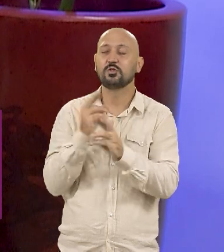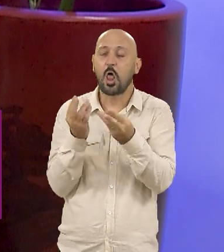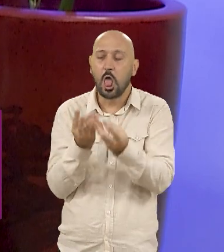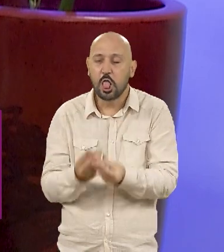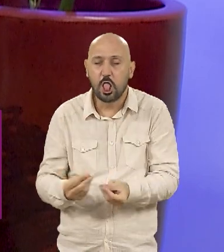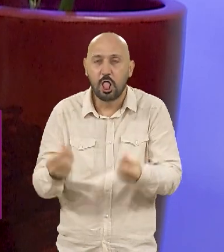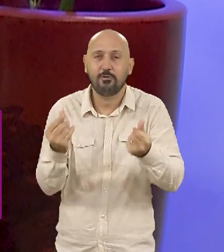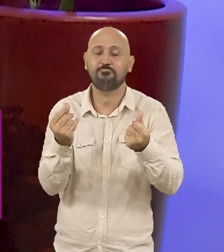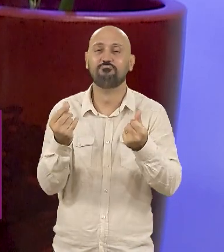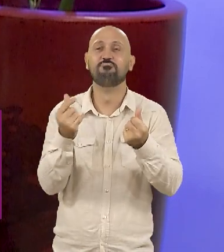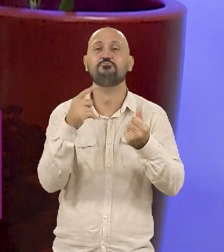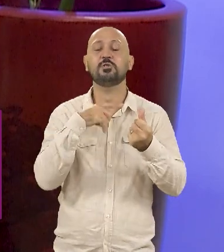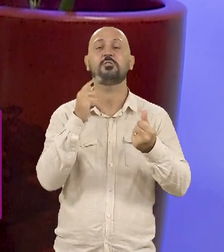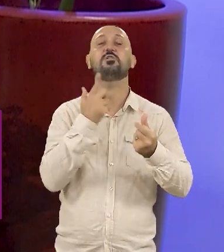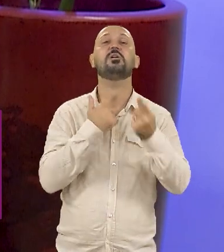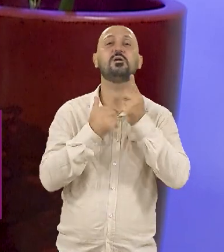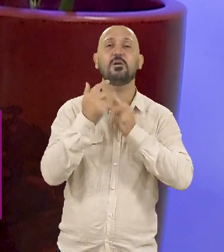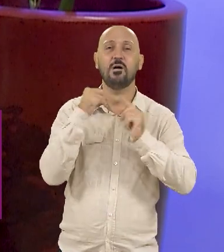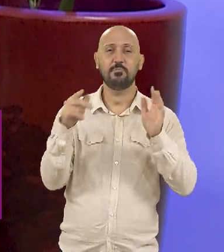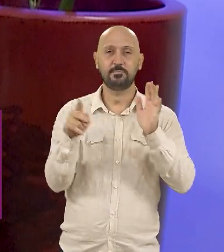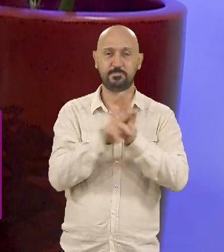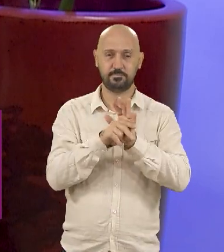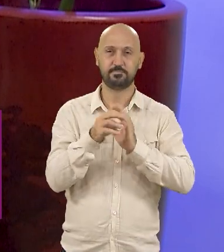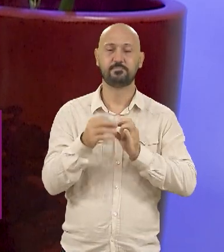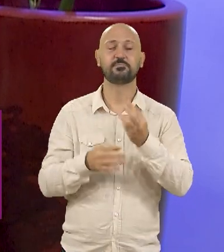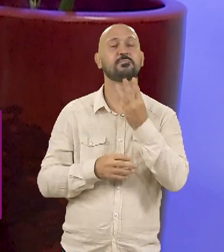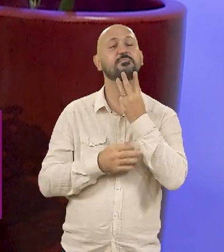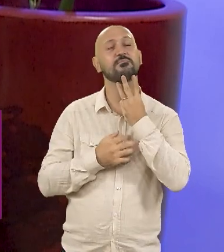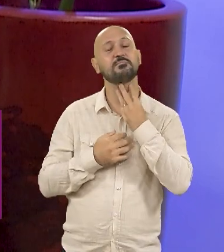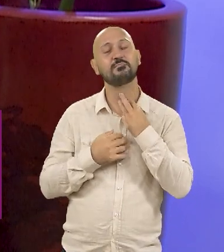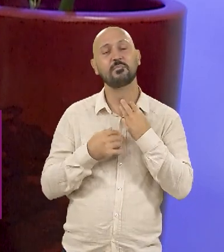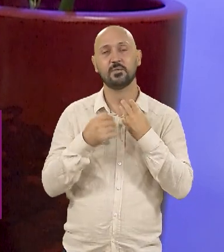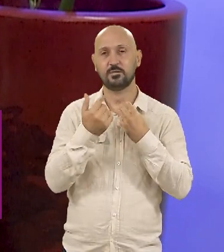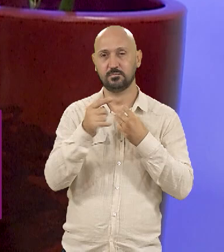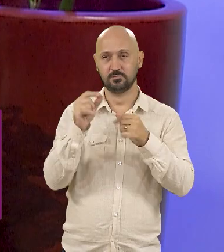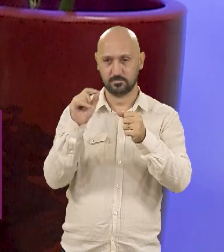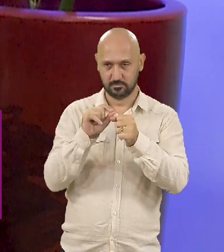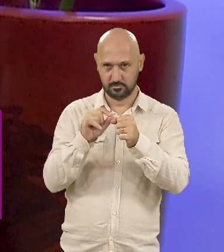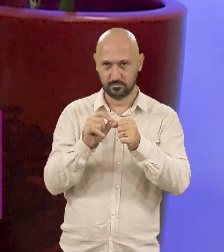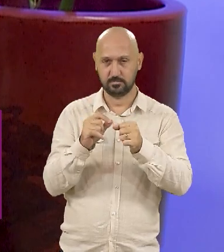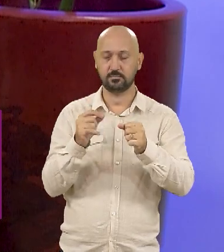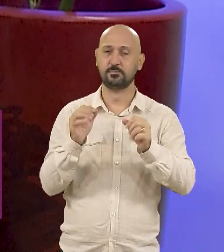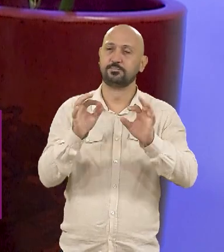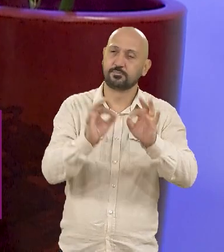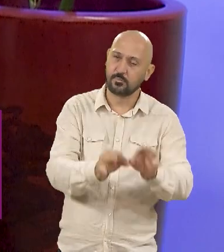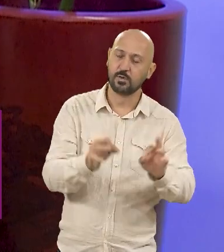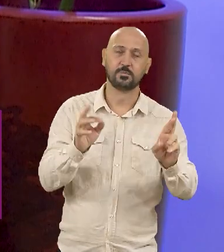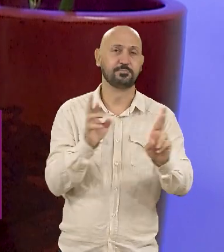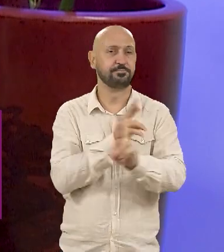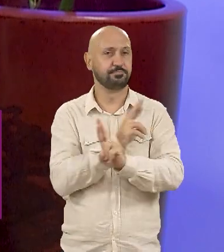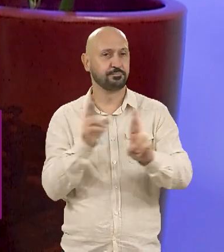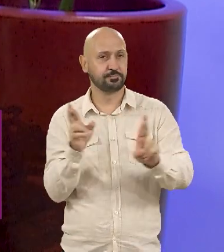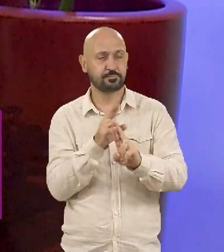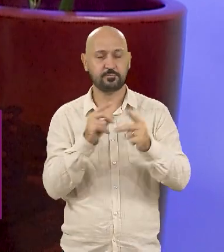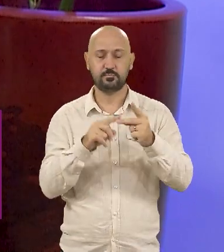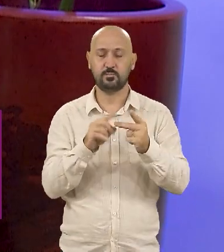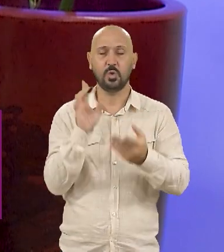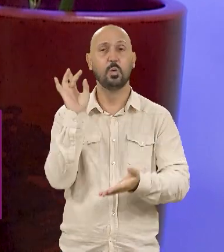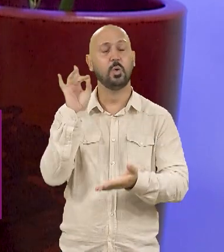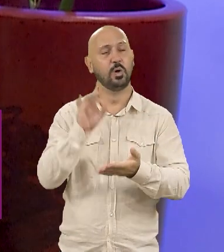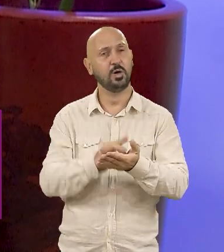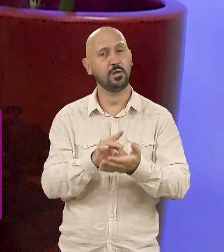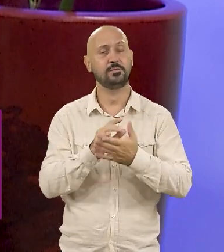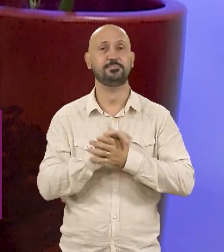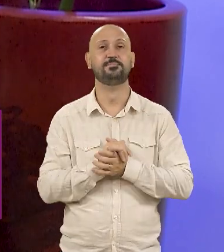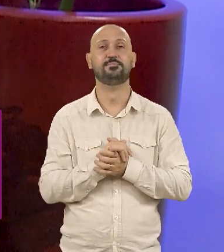motivação de fazer algo dar certo, seja um relacionamento ou mesmo a concretização, né, de uma família ali com filhos